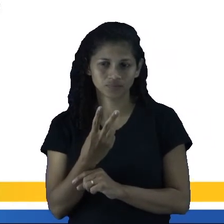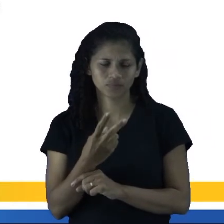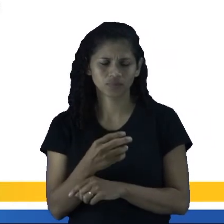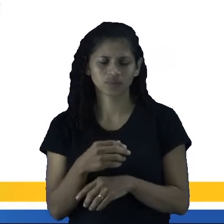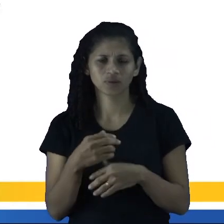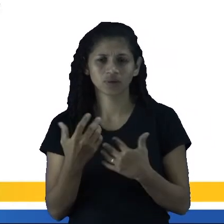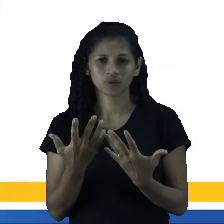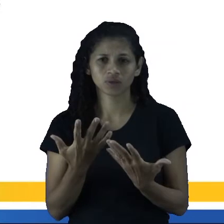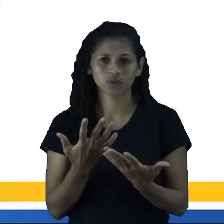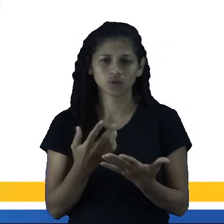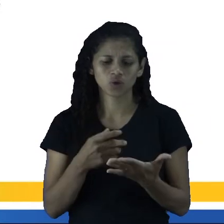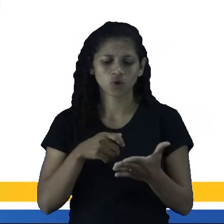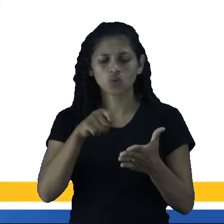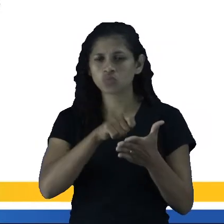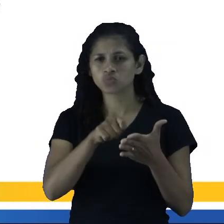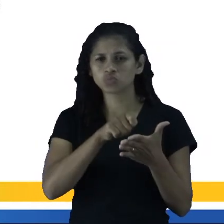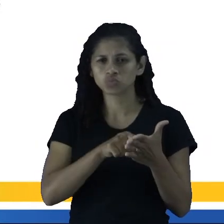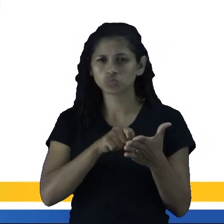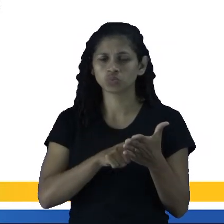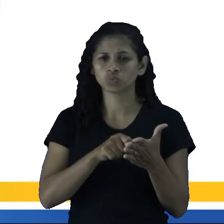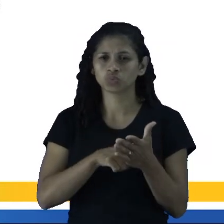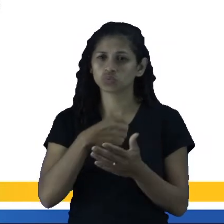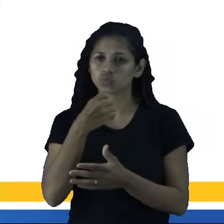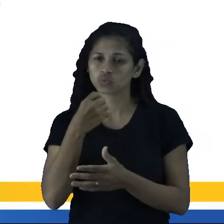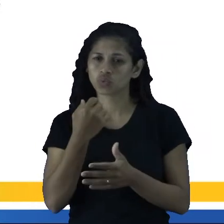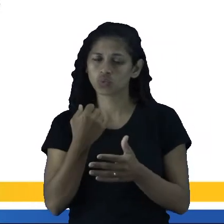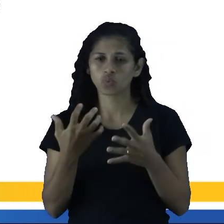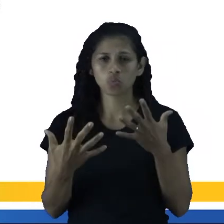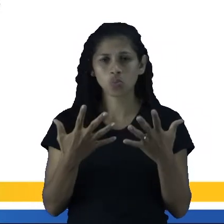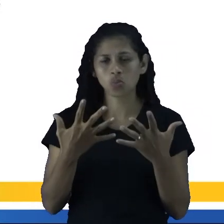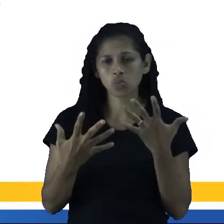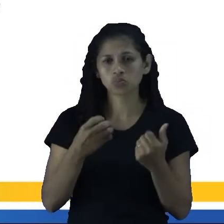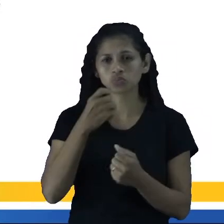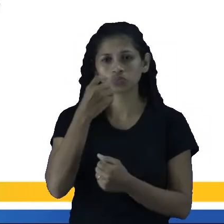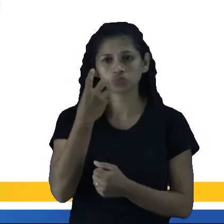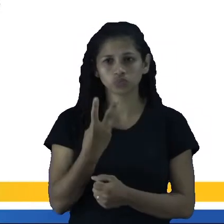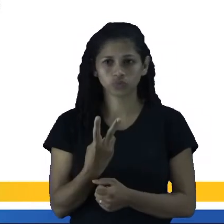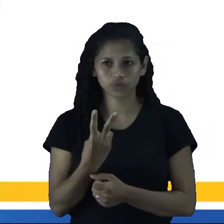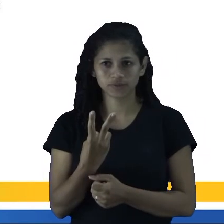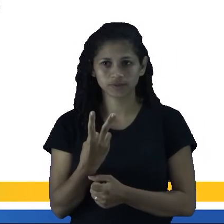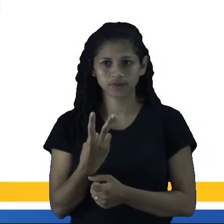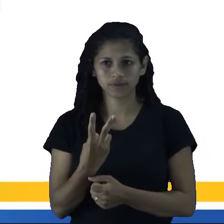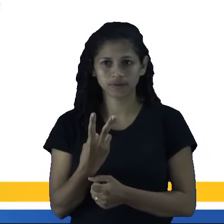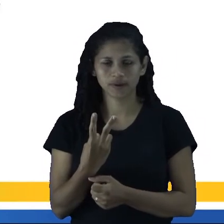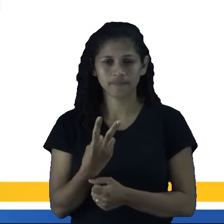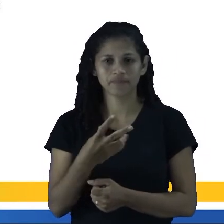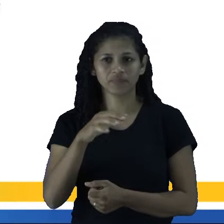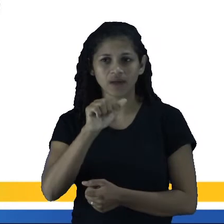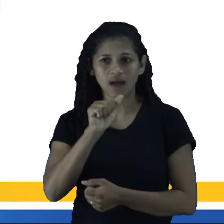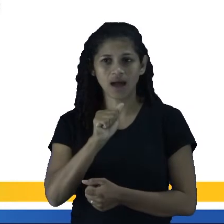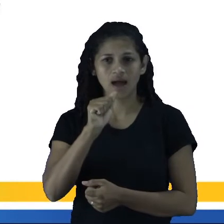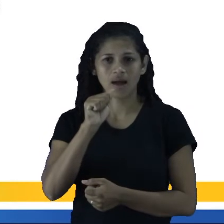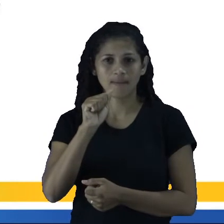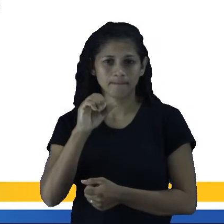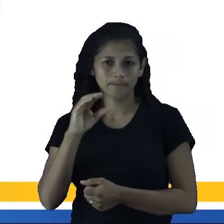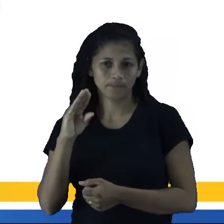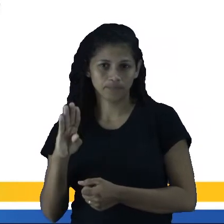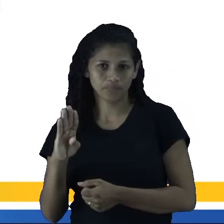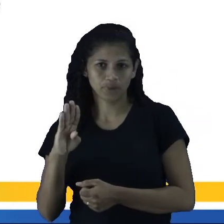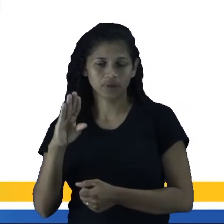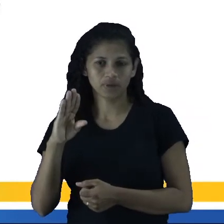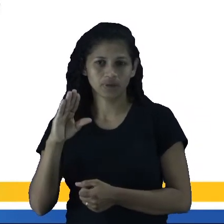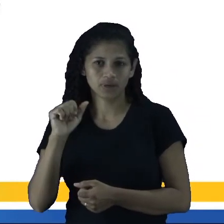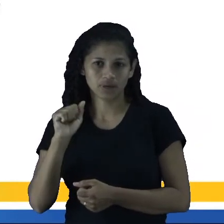Então eu vou listar todos os possíveis 2 elementos que estão aqui. Então, vai ser A com B, A